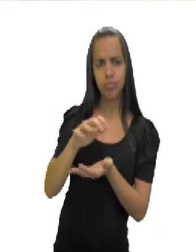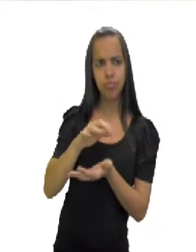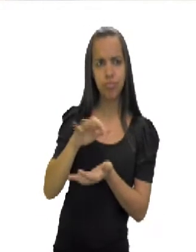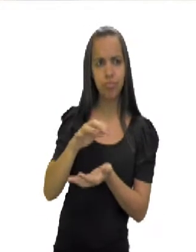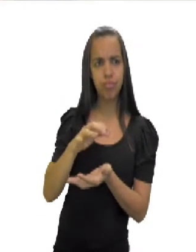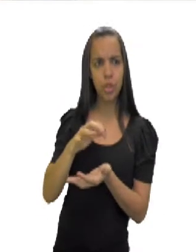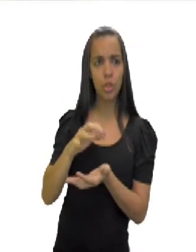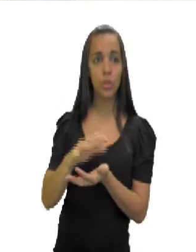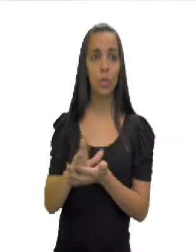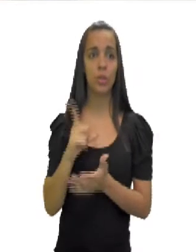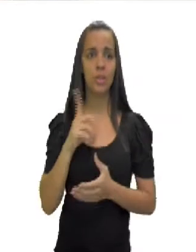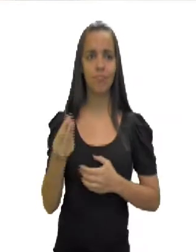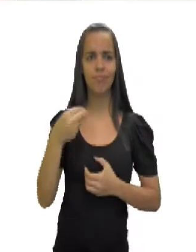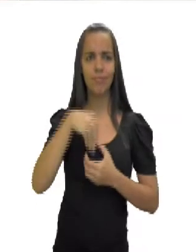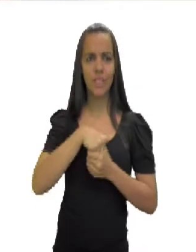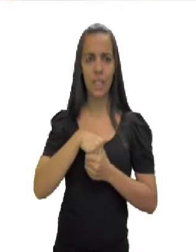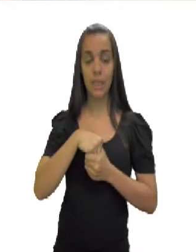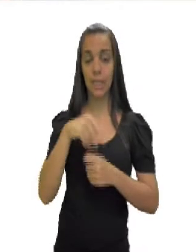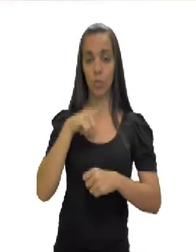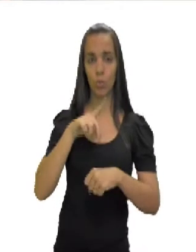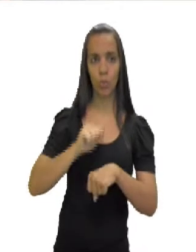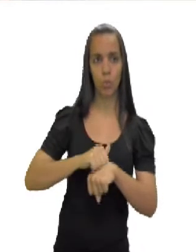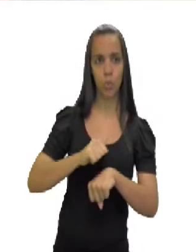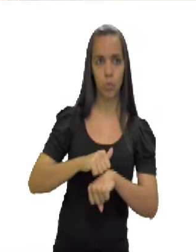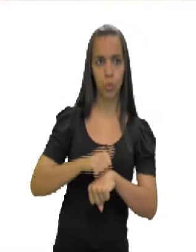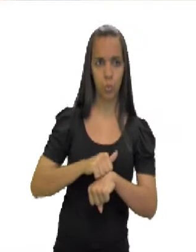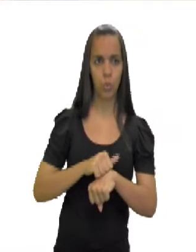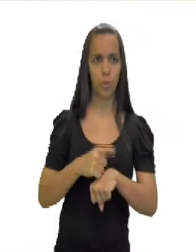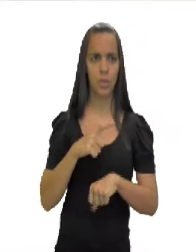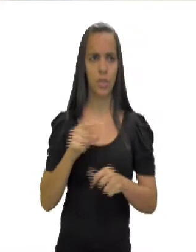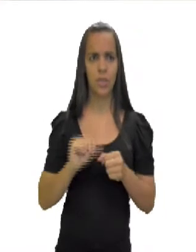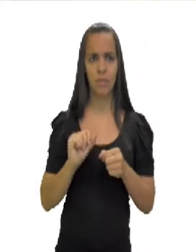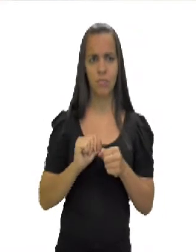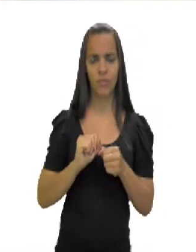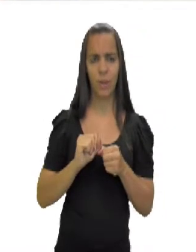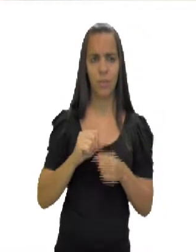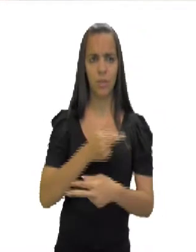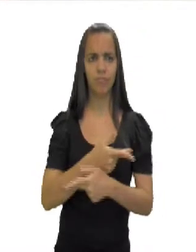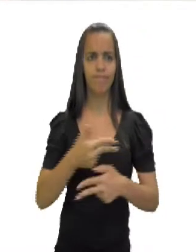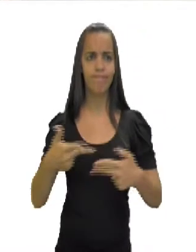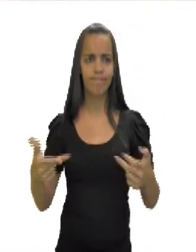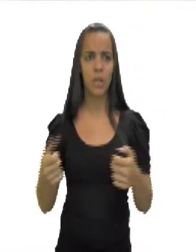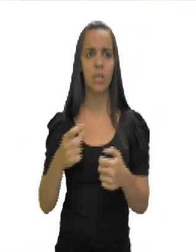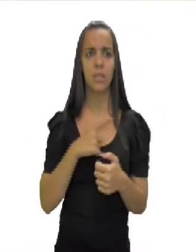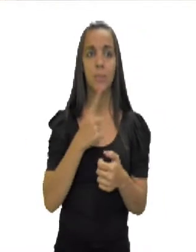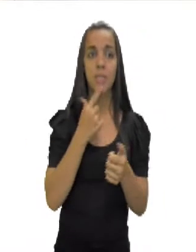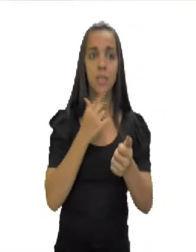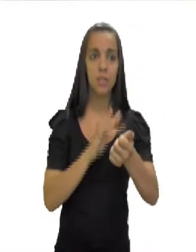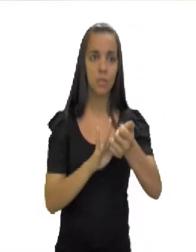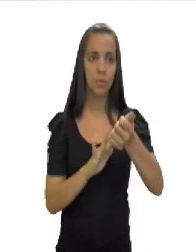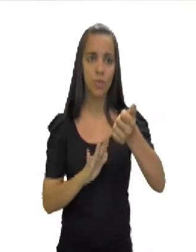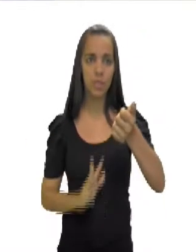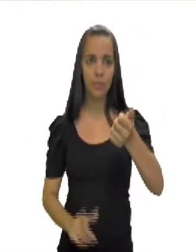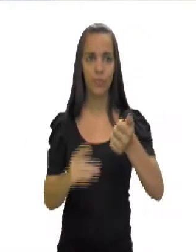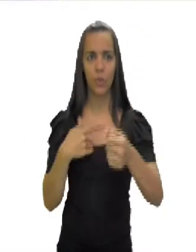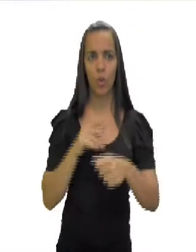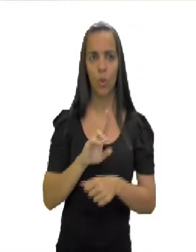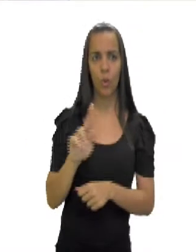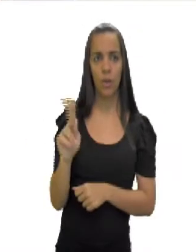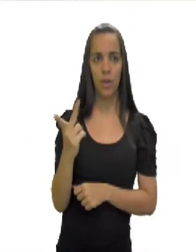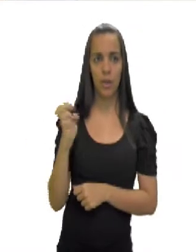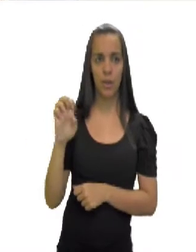cavidade interna de vários ossos e fabrica os elementos figurados do sangue periférico, como